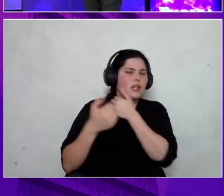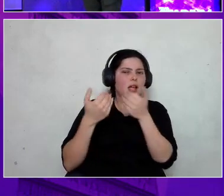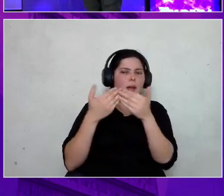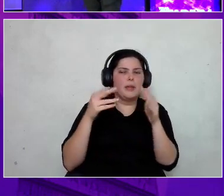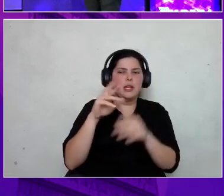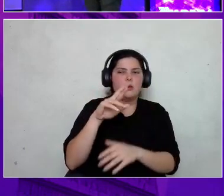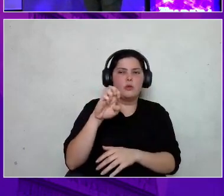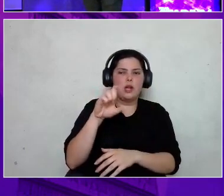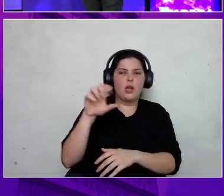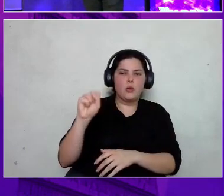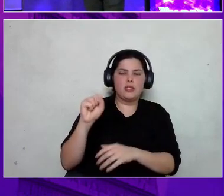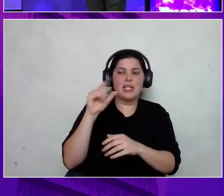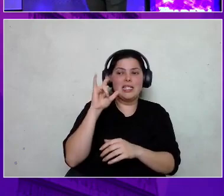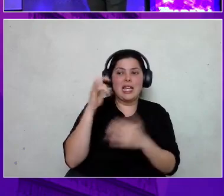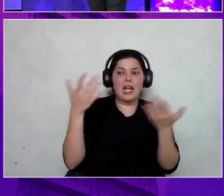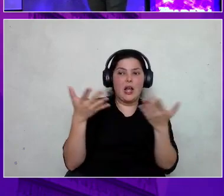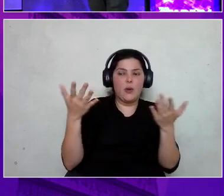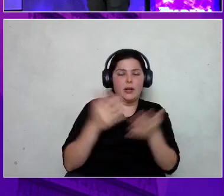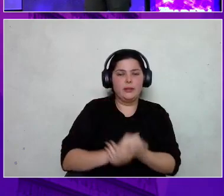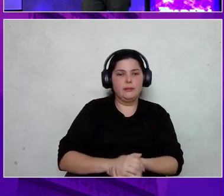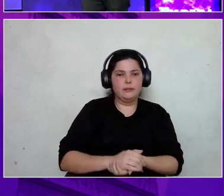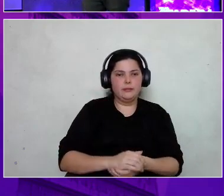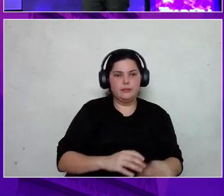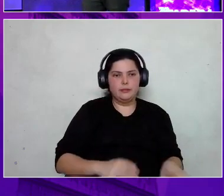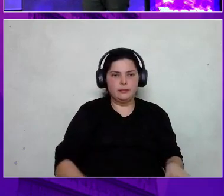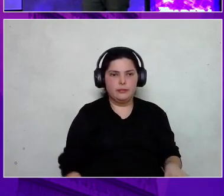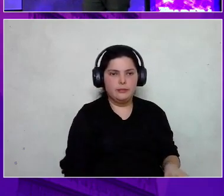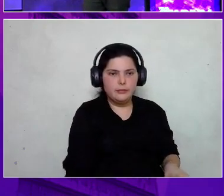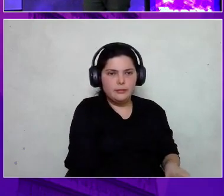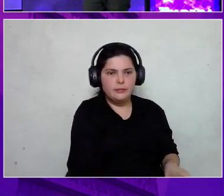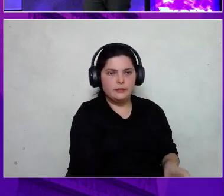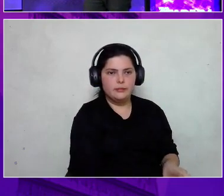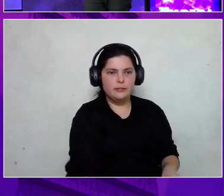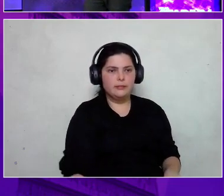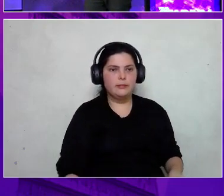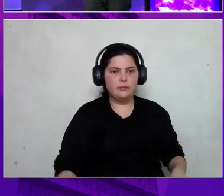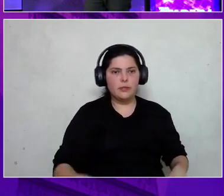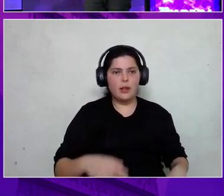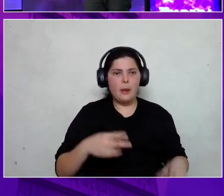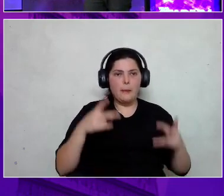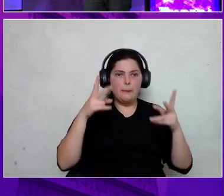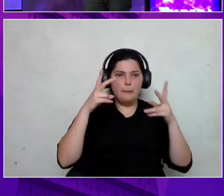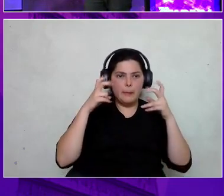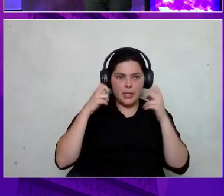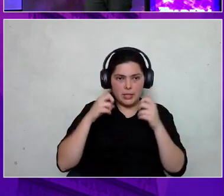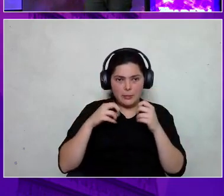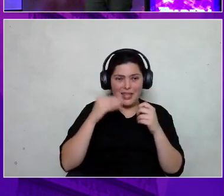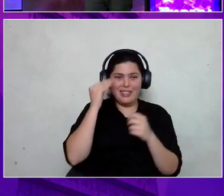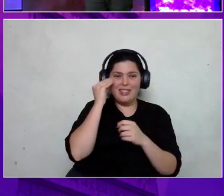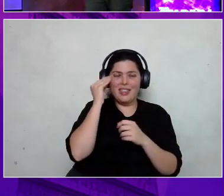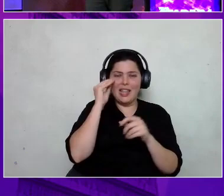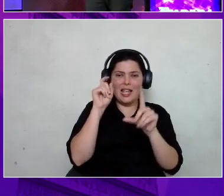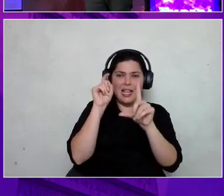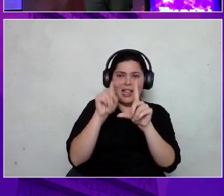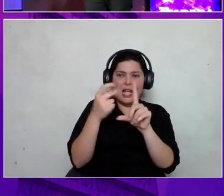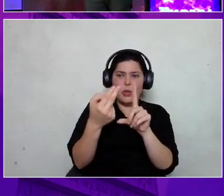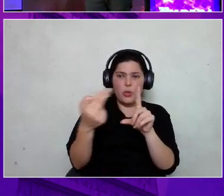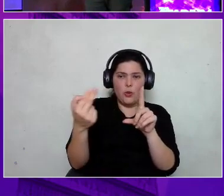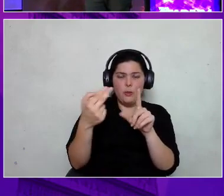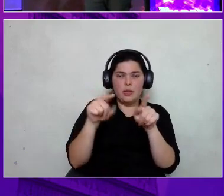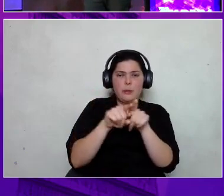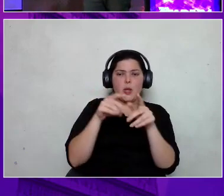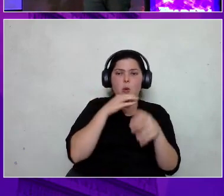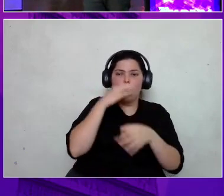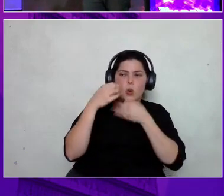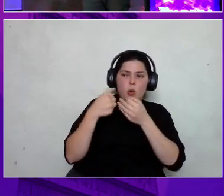Instagram agora, muito bacana, vocês vão perceber que quando vocês tentarem clicar no nome ou no comentário, a área